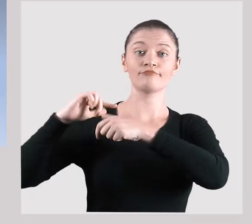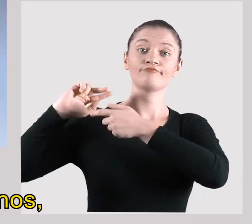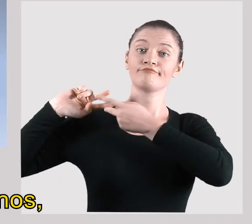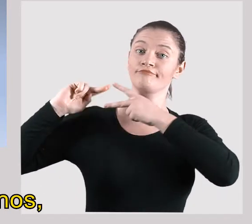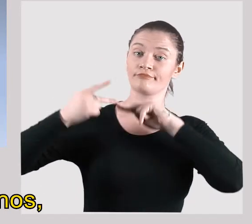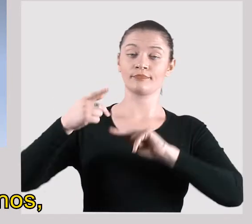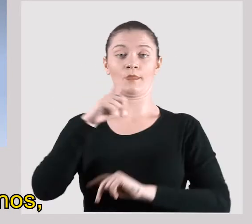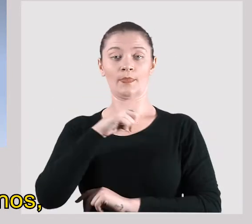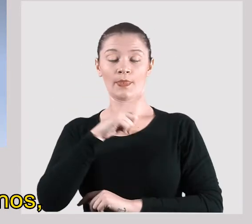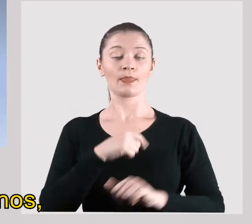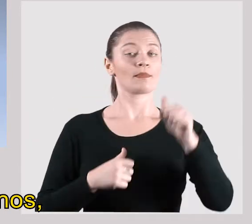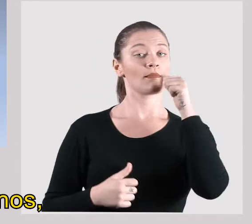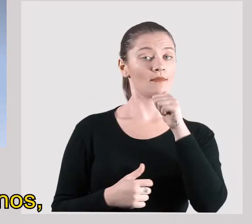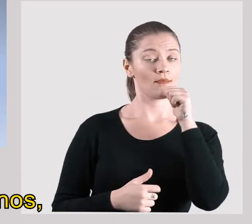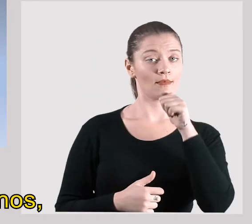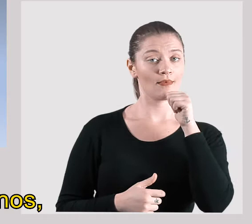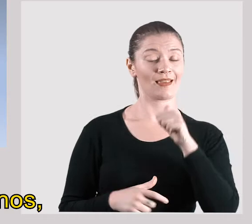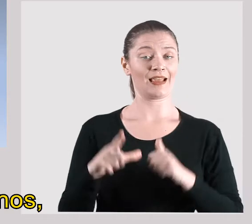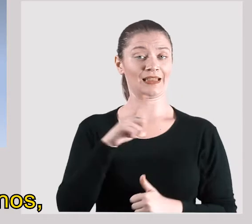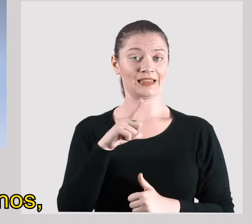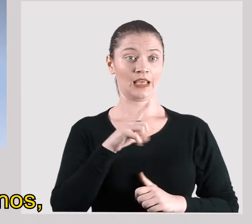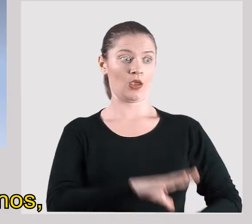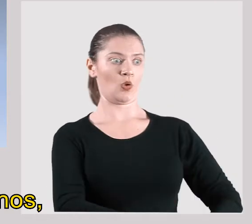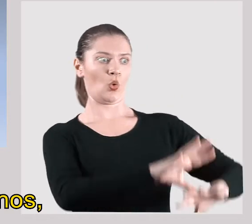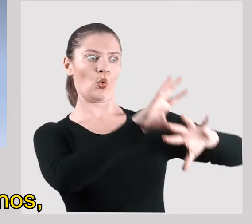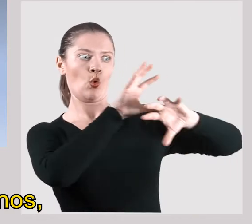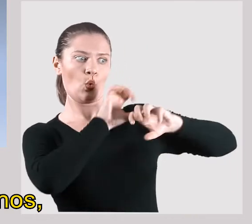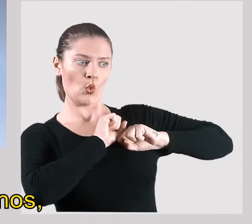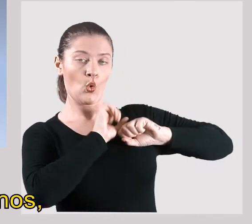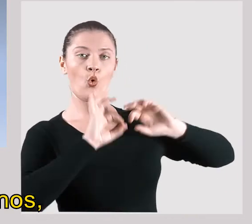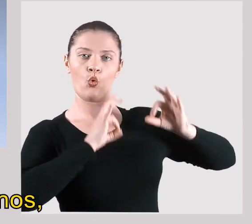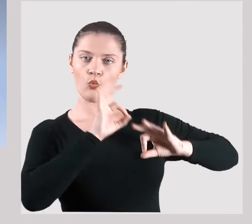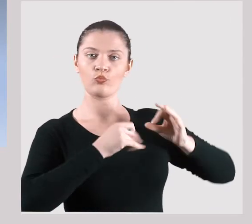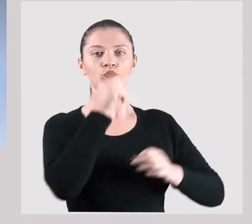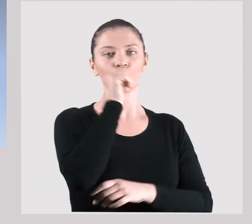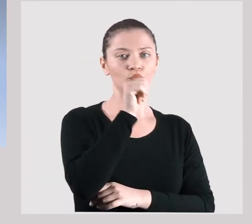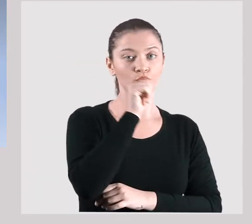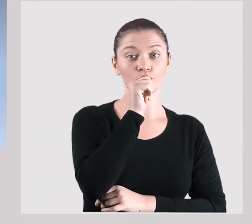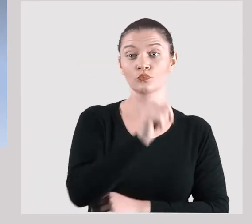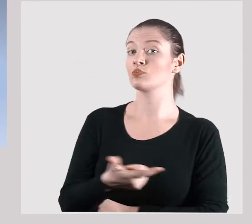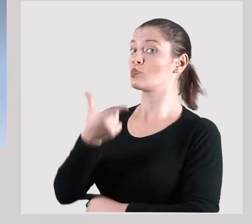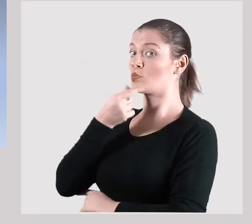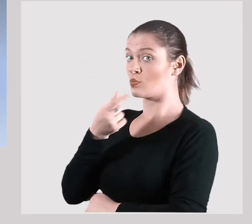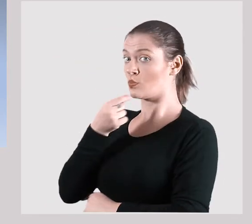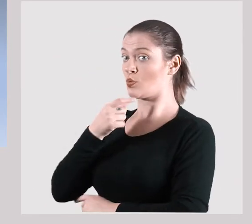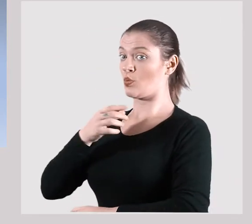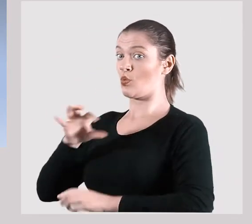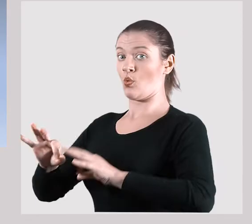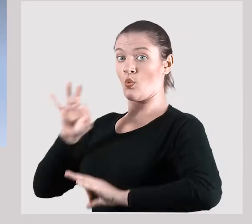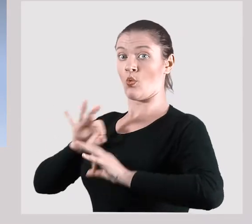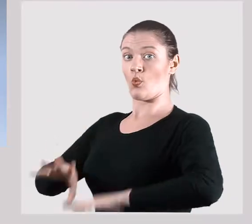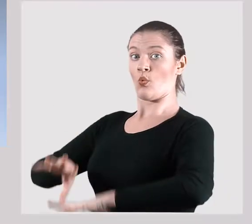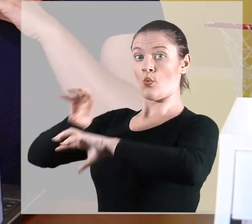programadas, as femininas elas têm muito mais receptores para hormônios femininos e as células masculinas receptores para